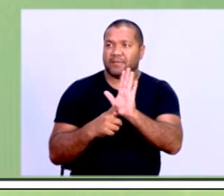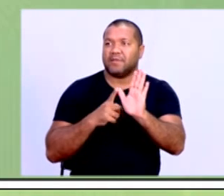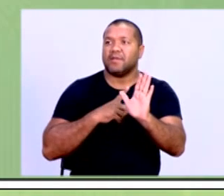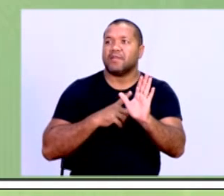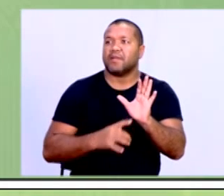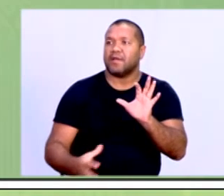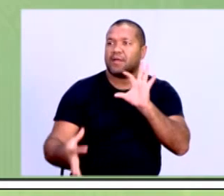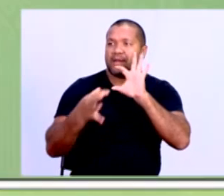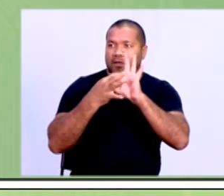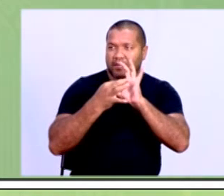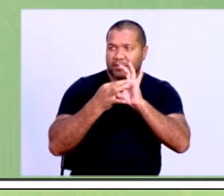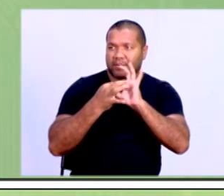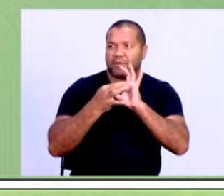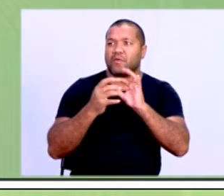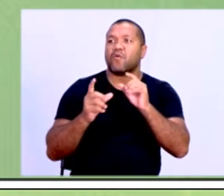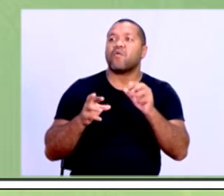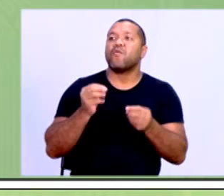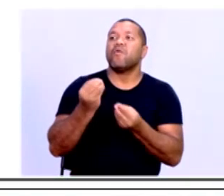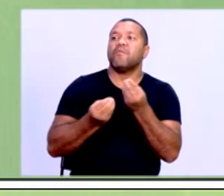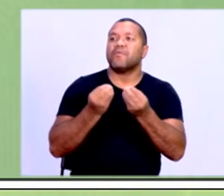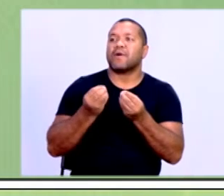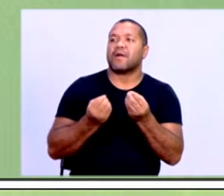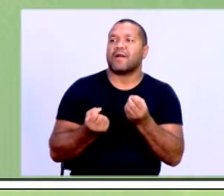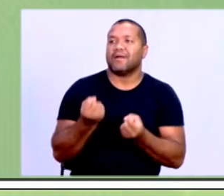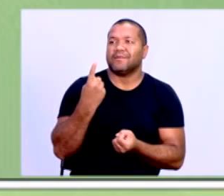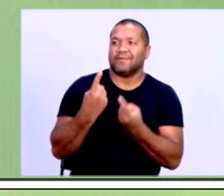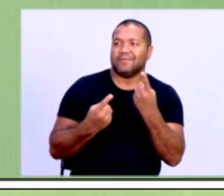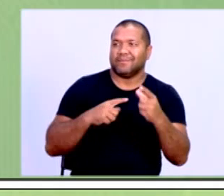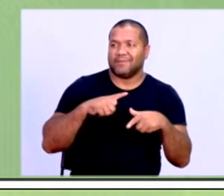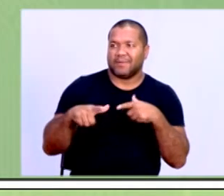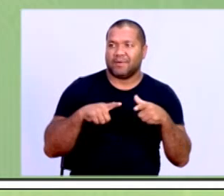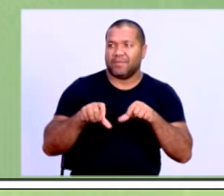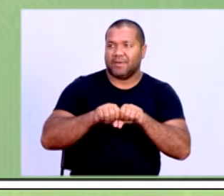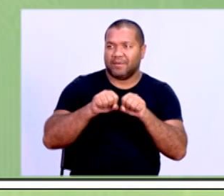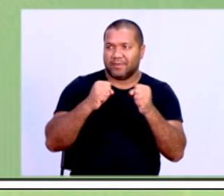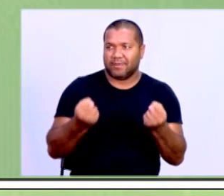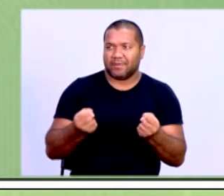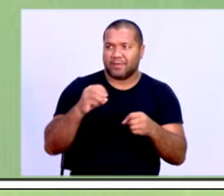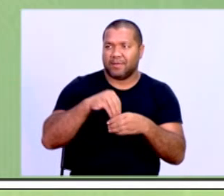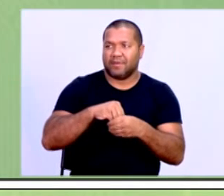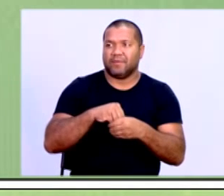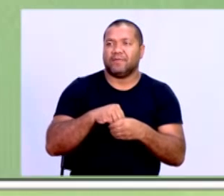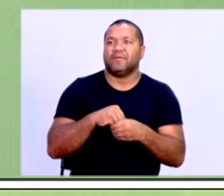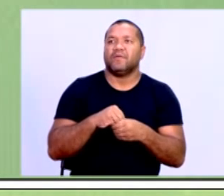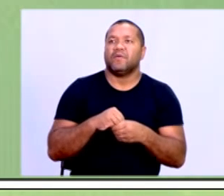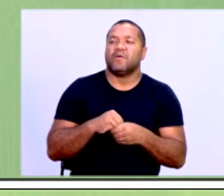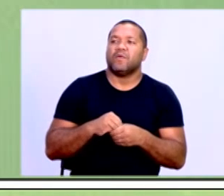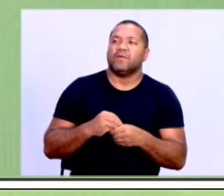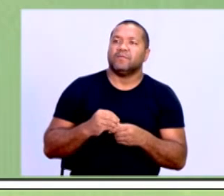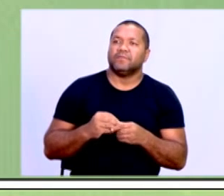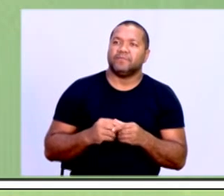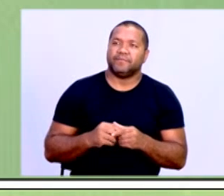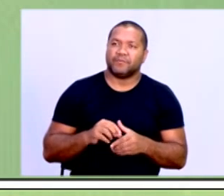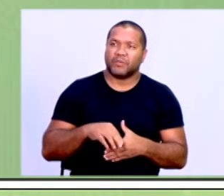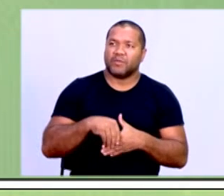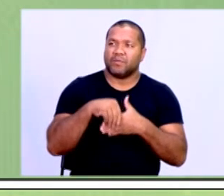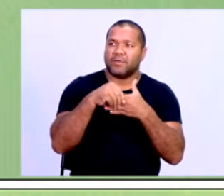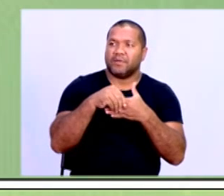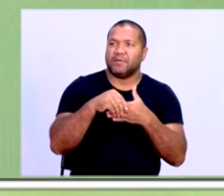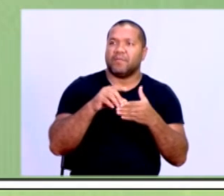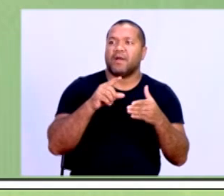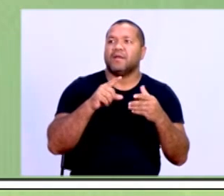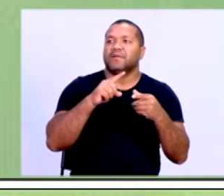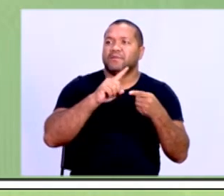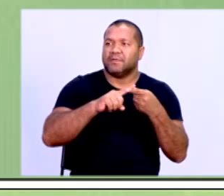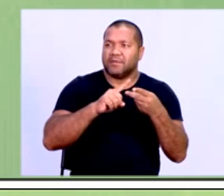entre funções do sistema. Vamos ver aqui os principais componentes do diagrama de